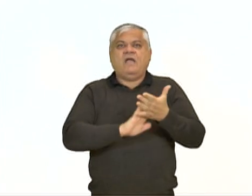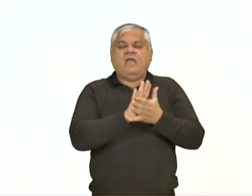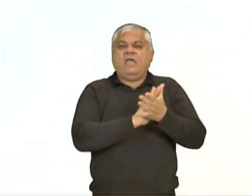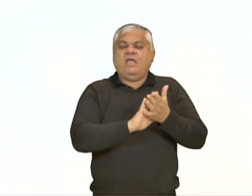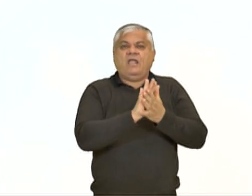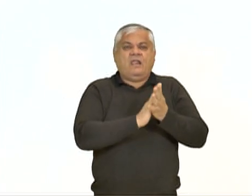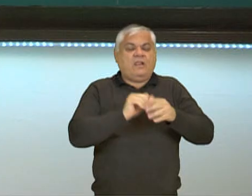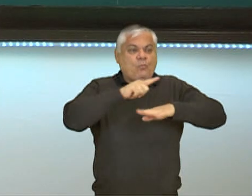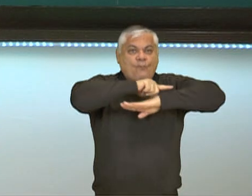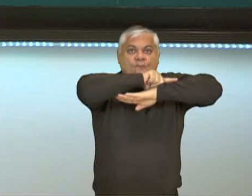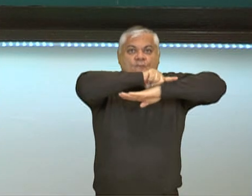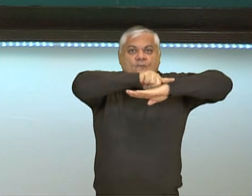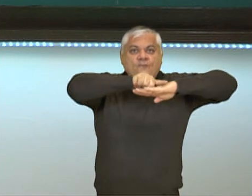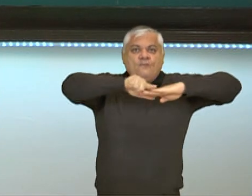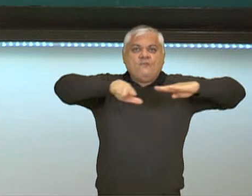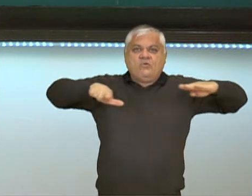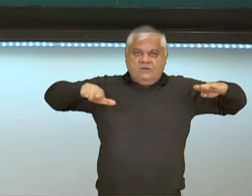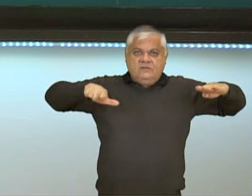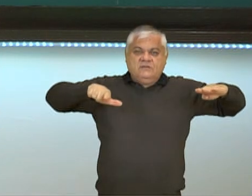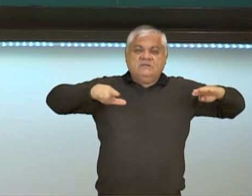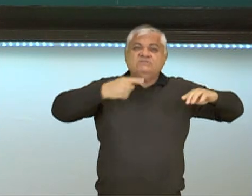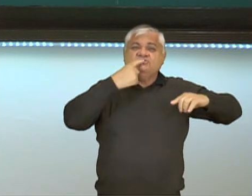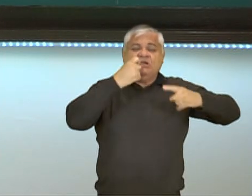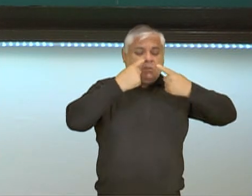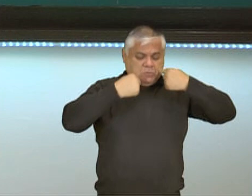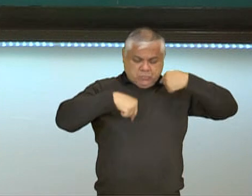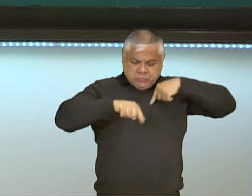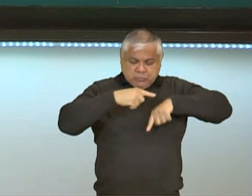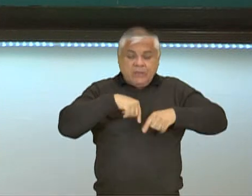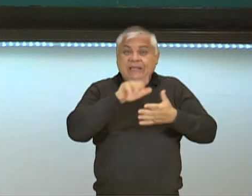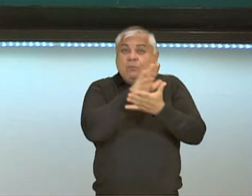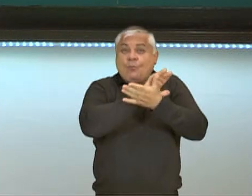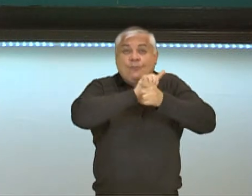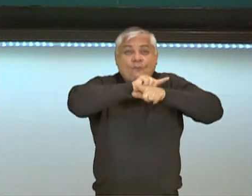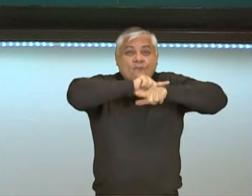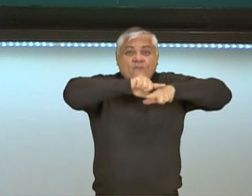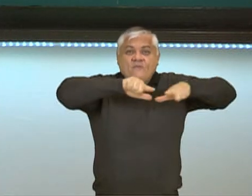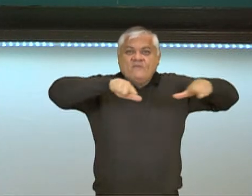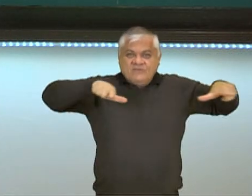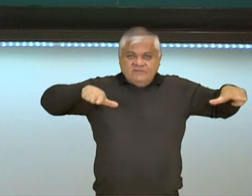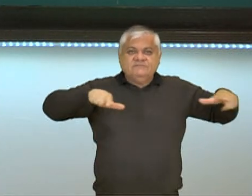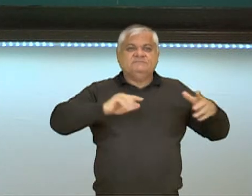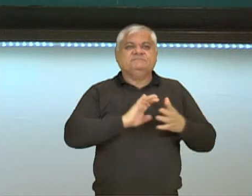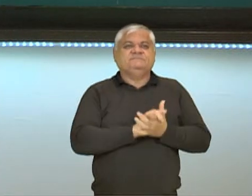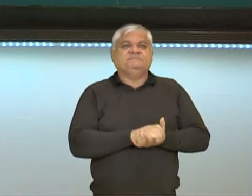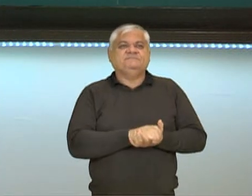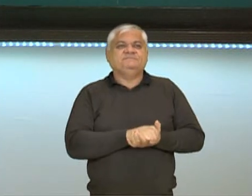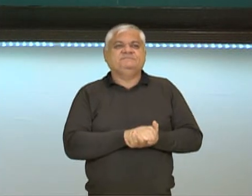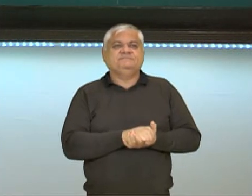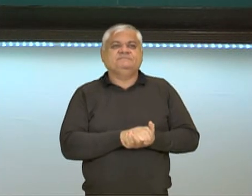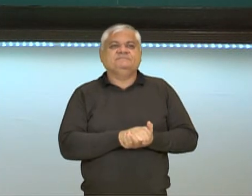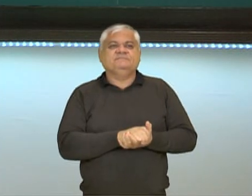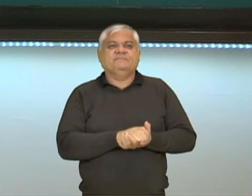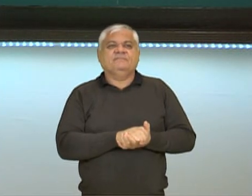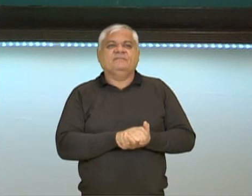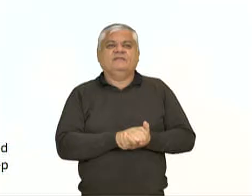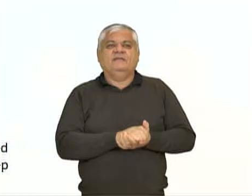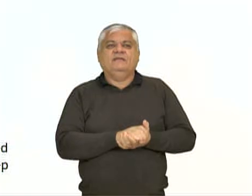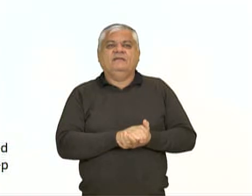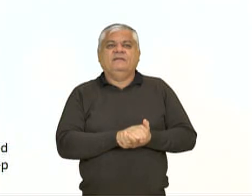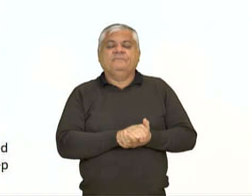possuem nada de sangue. É ausente esse sistema nestes organismos nematódeos. E